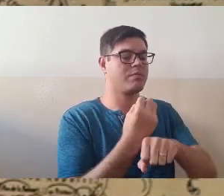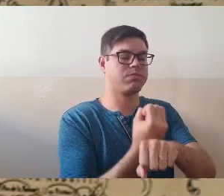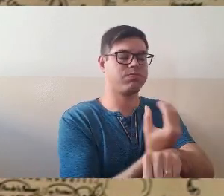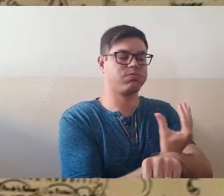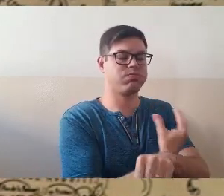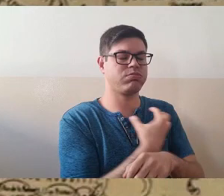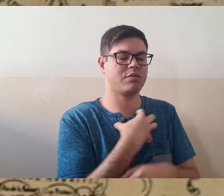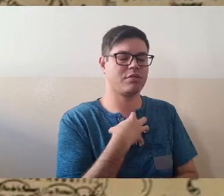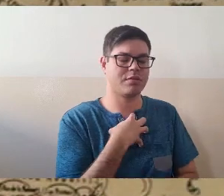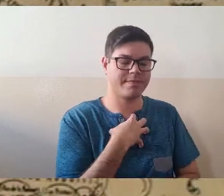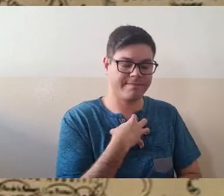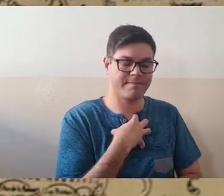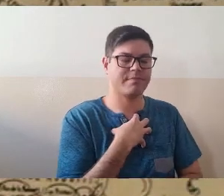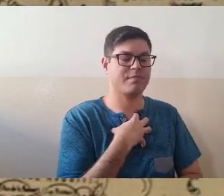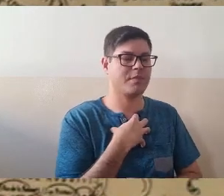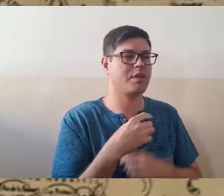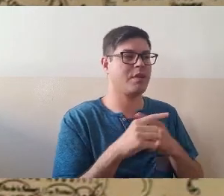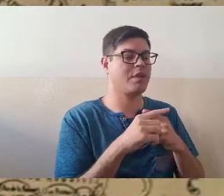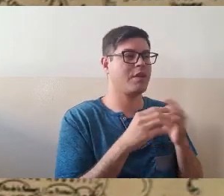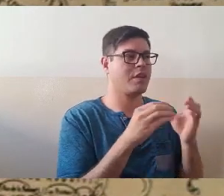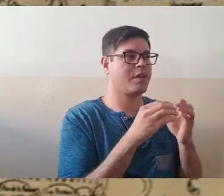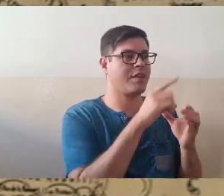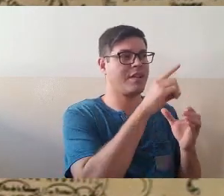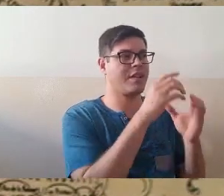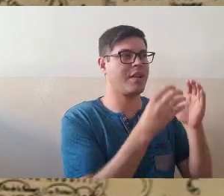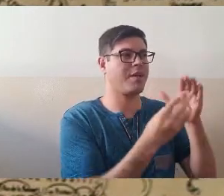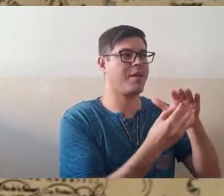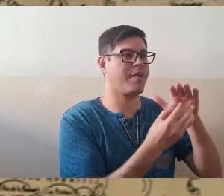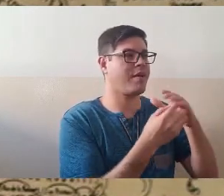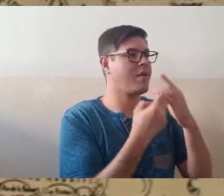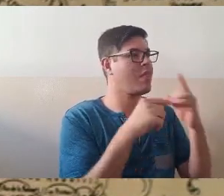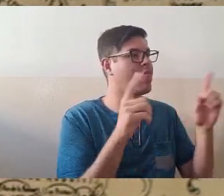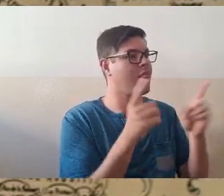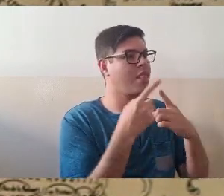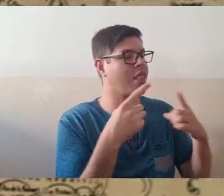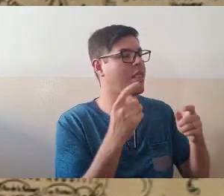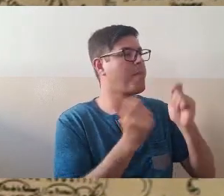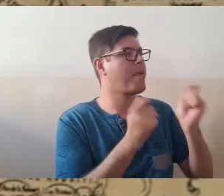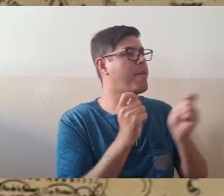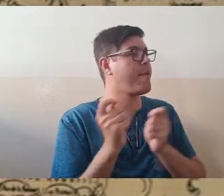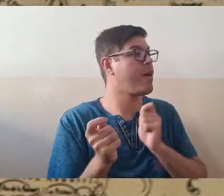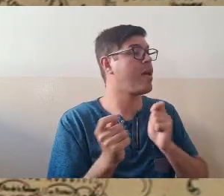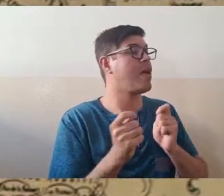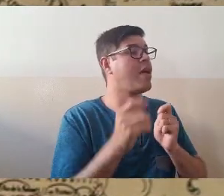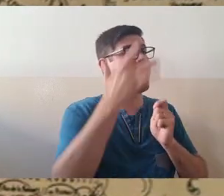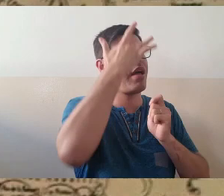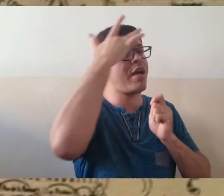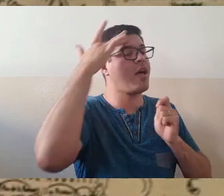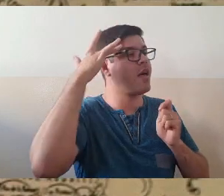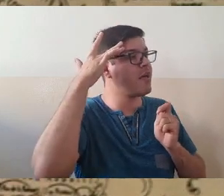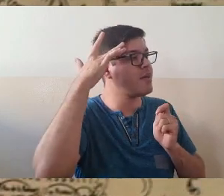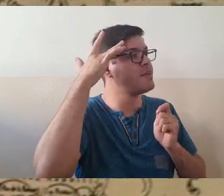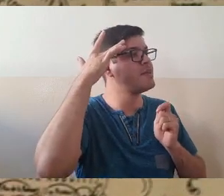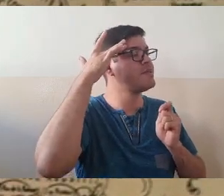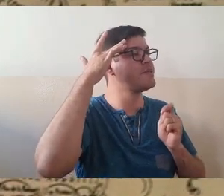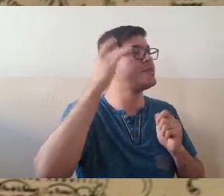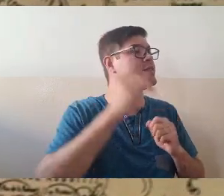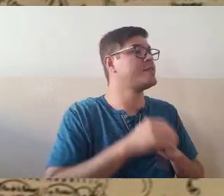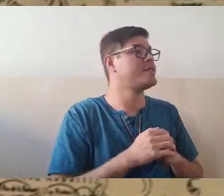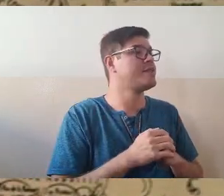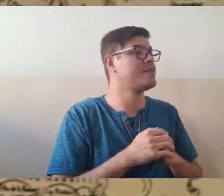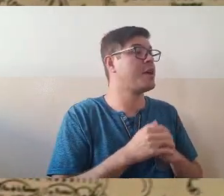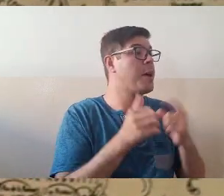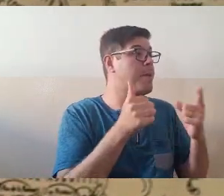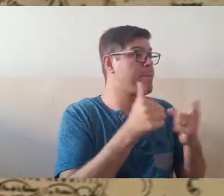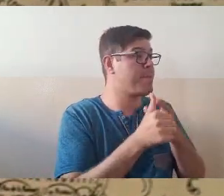banda. Primeiro, como eu disse, eu fui formado por ela, ouvindo a banda. Mas as pessoas, no primeiro domingo, todo primeiro